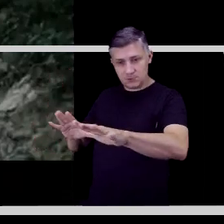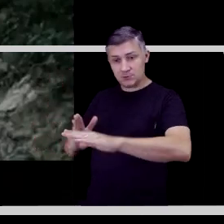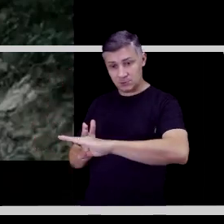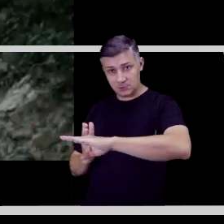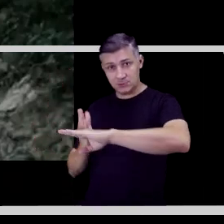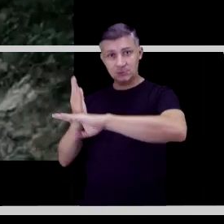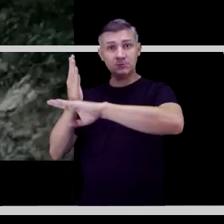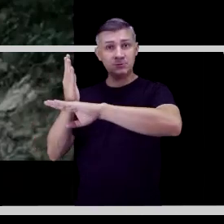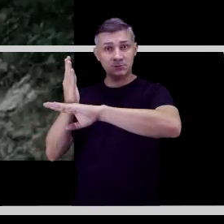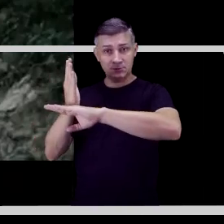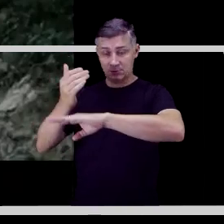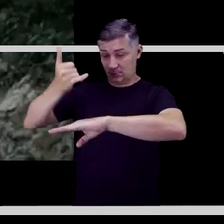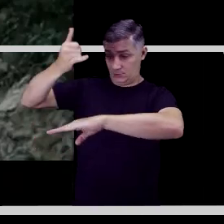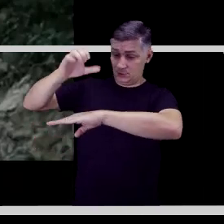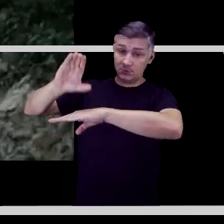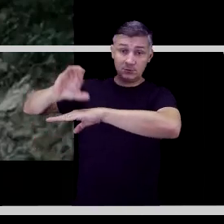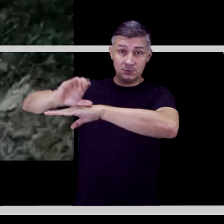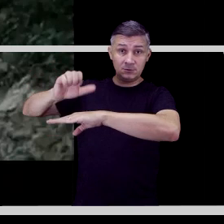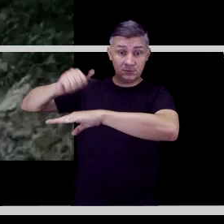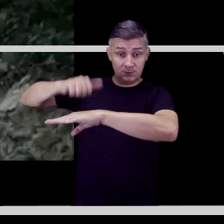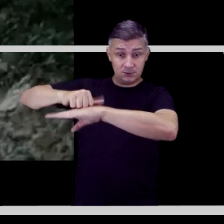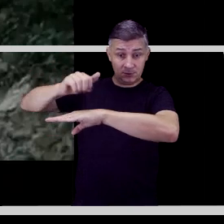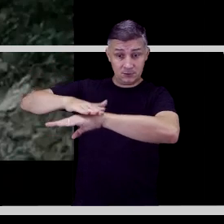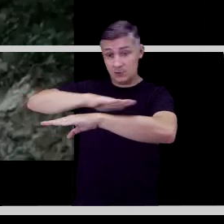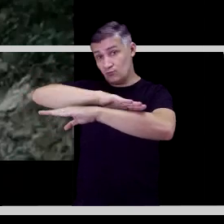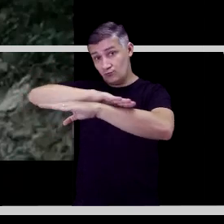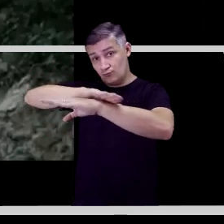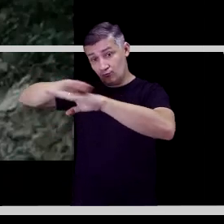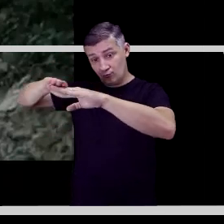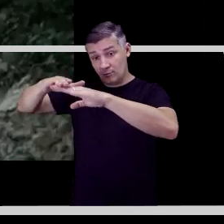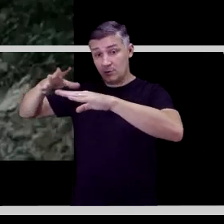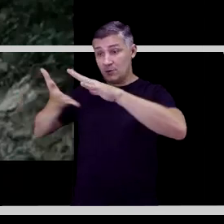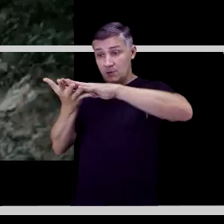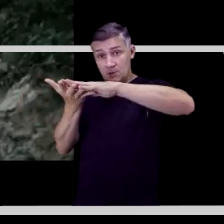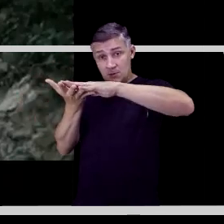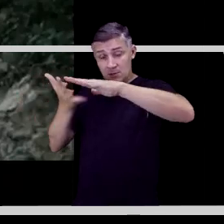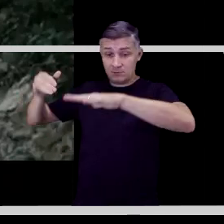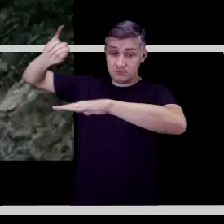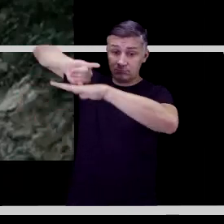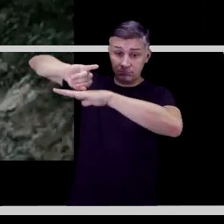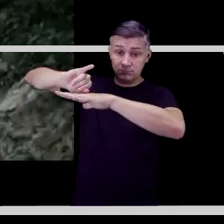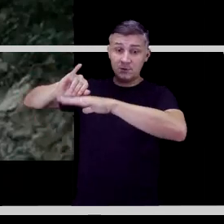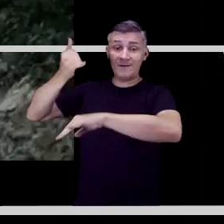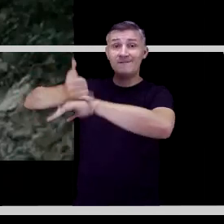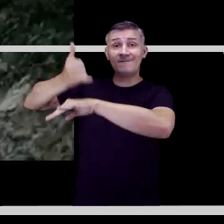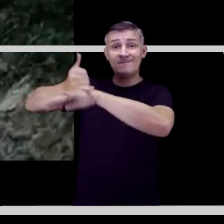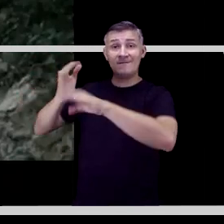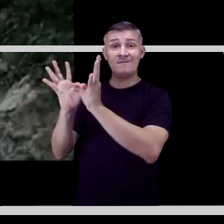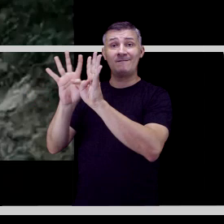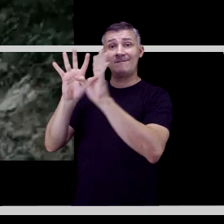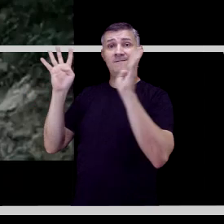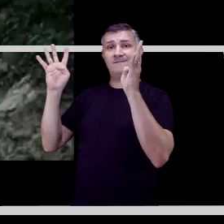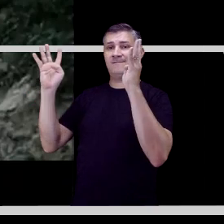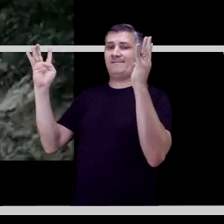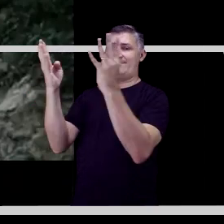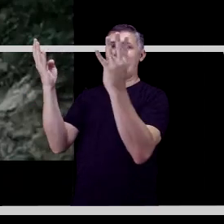estabelece uma edificação em dois momentos. Uma mais associada ao desenho do chão, contenção e desenho do chão. Desse chão nasce uma plataforma de concreto,